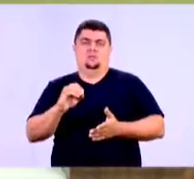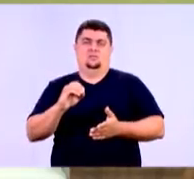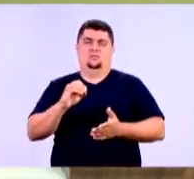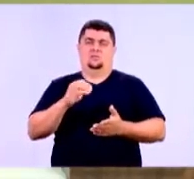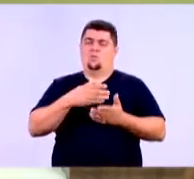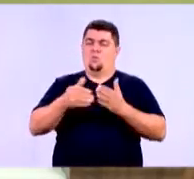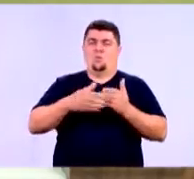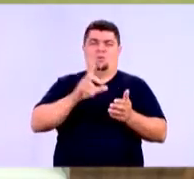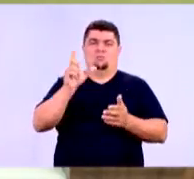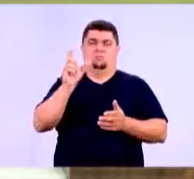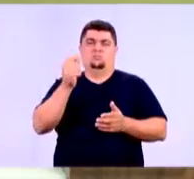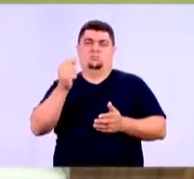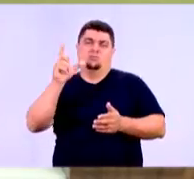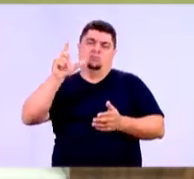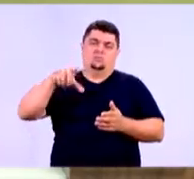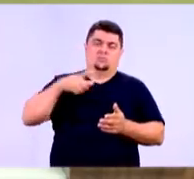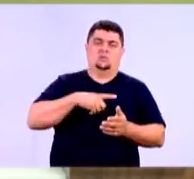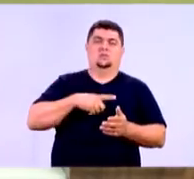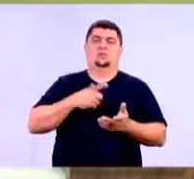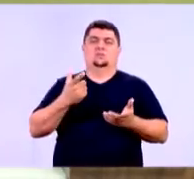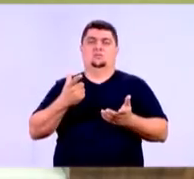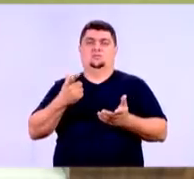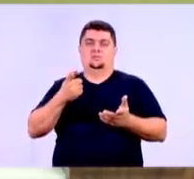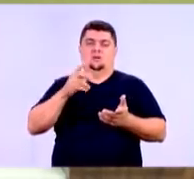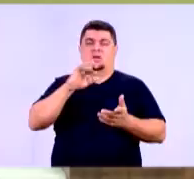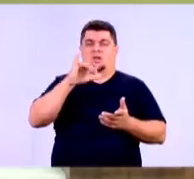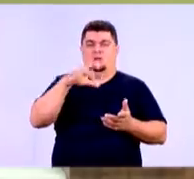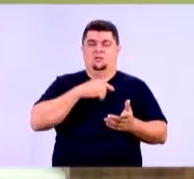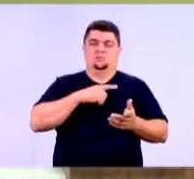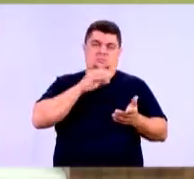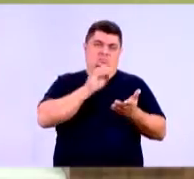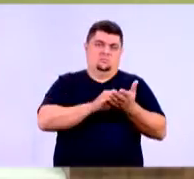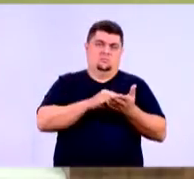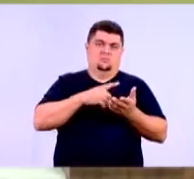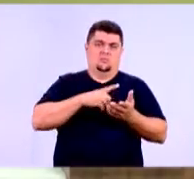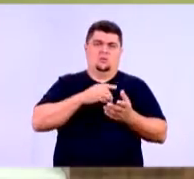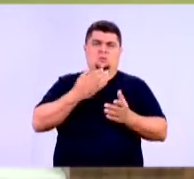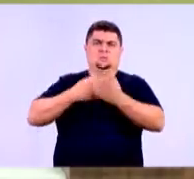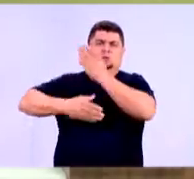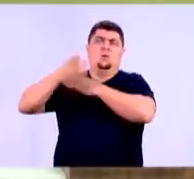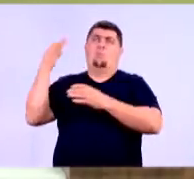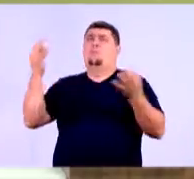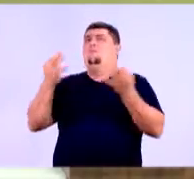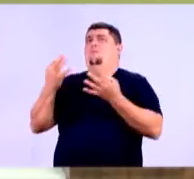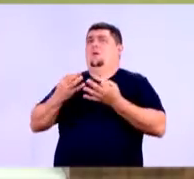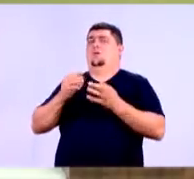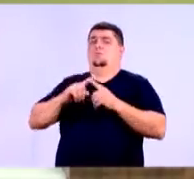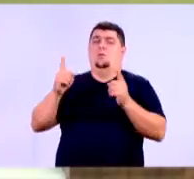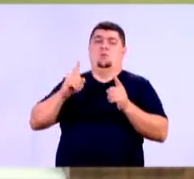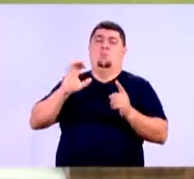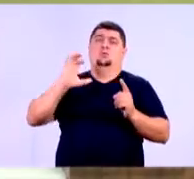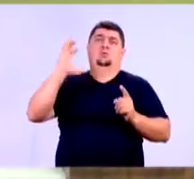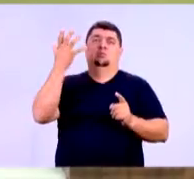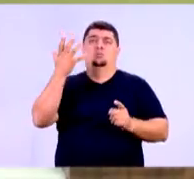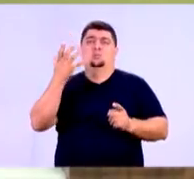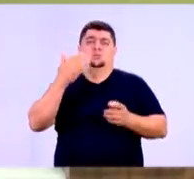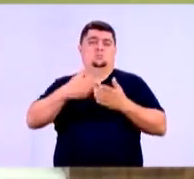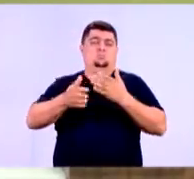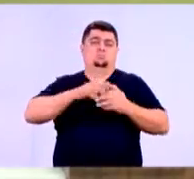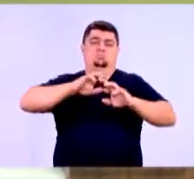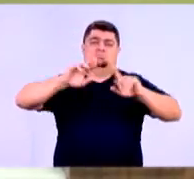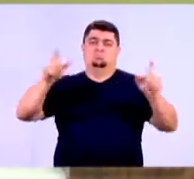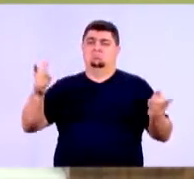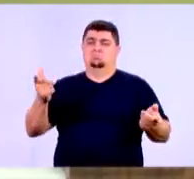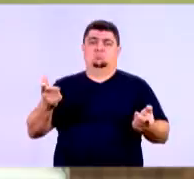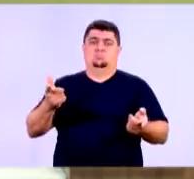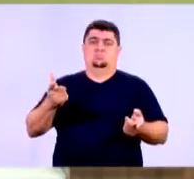você fornecer vai ter um risco embutido. A pessoa pode ter o melhor histórico do mundo, porém pode acontecer algum eventual problema que